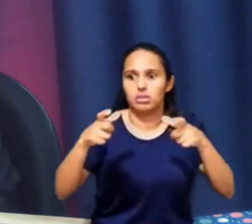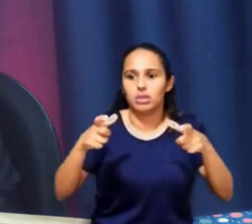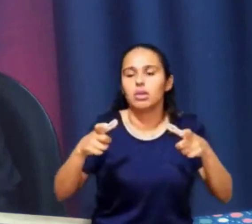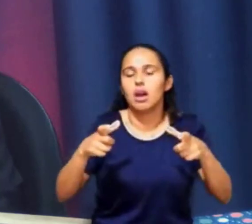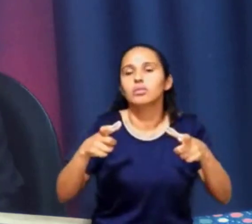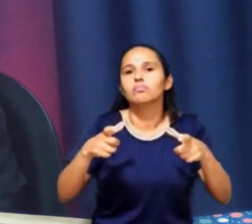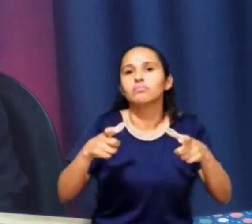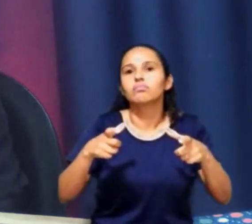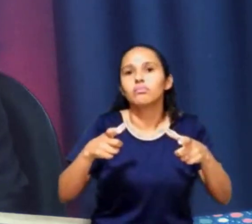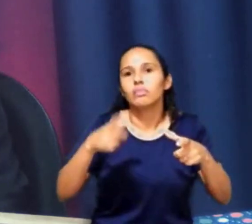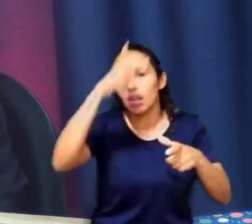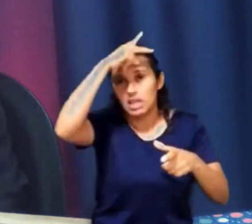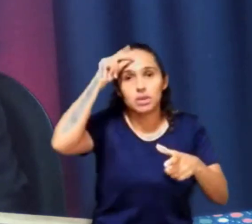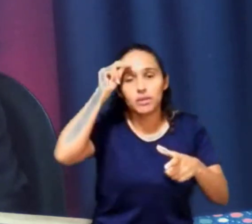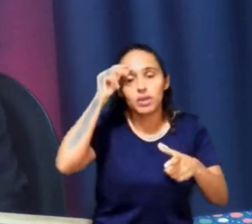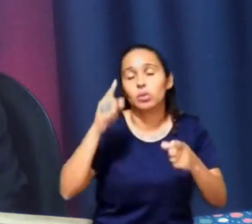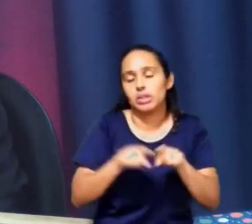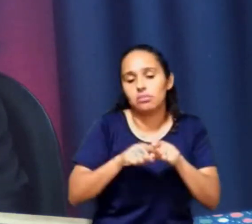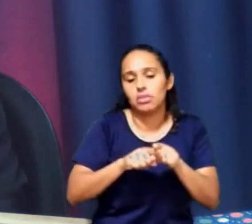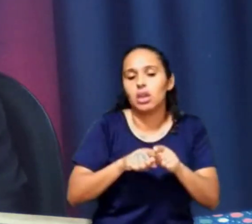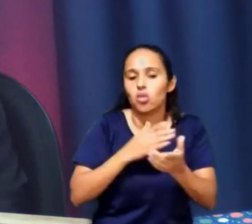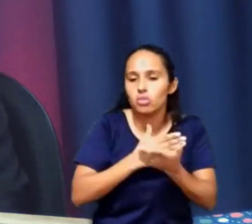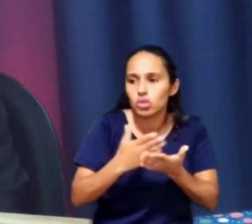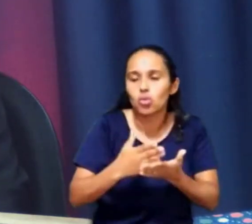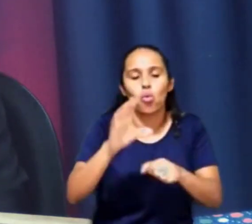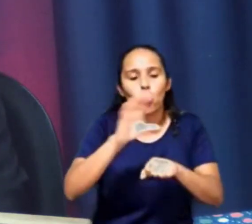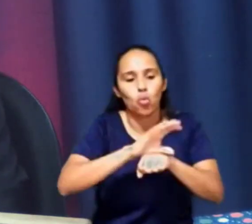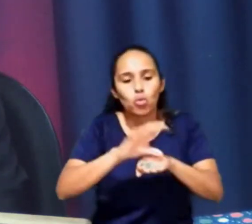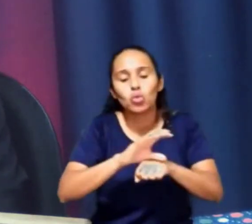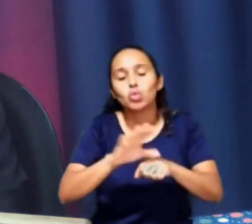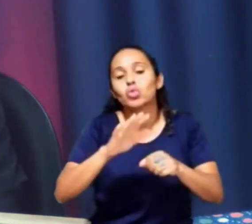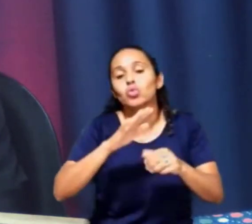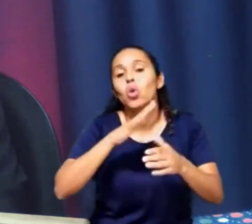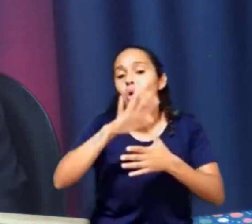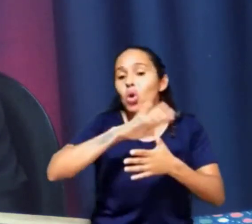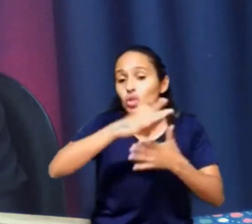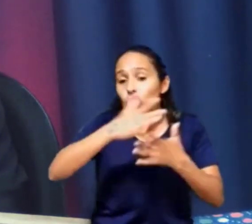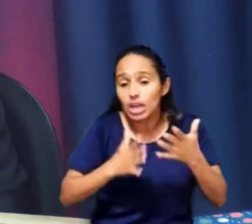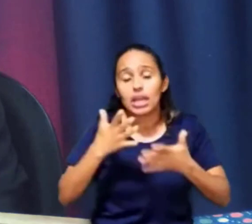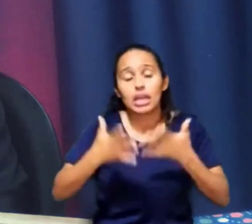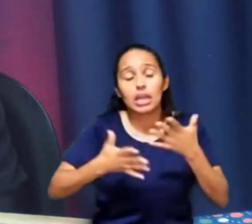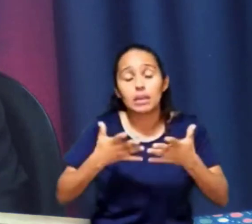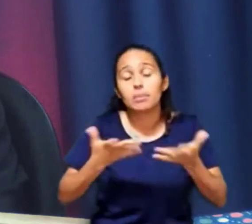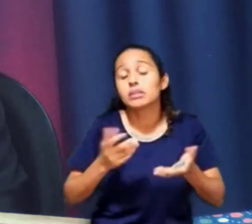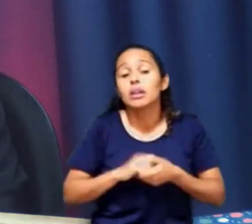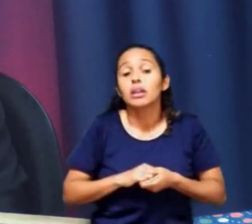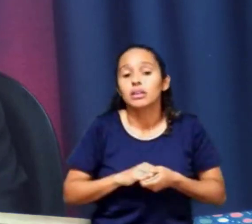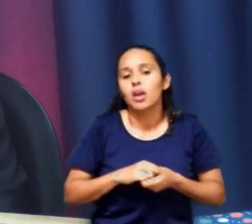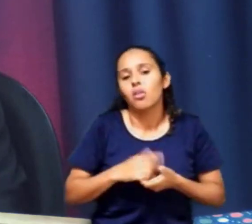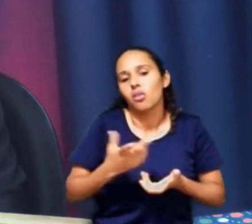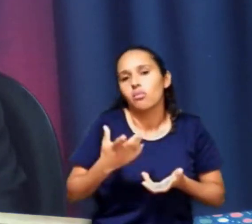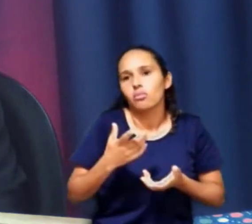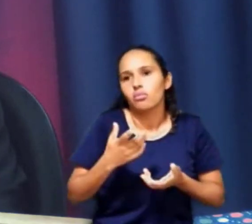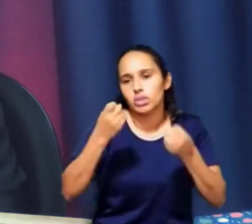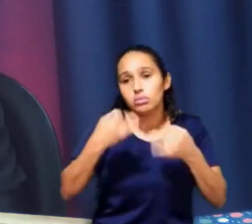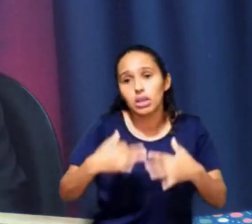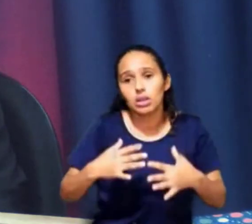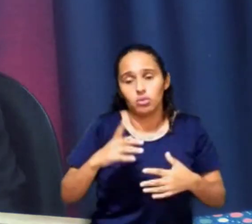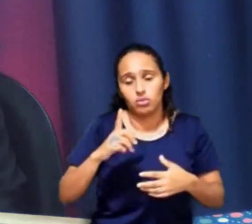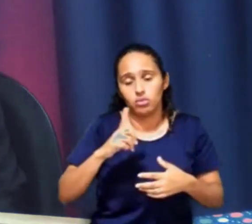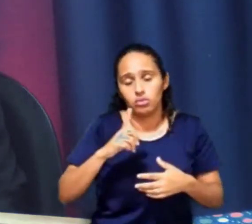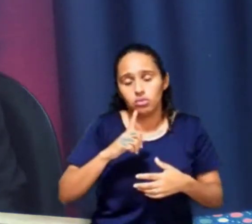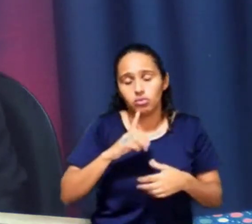Libras, mas eu falo que o nosso curso, como tem muitos outros cursos também, a gente não... O